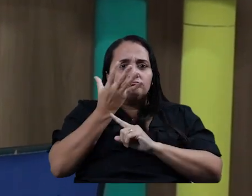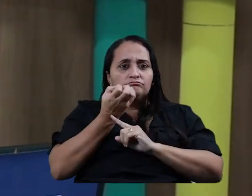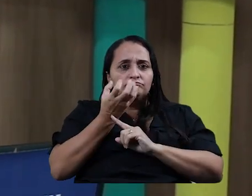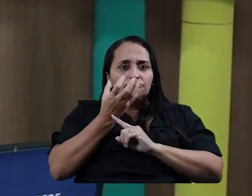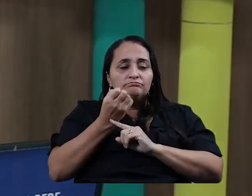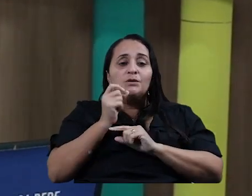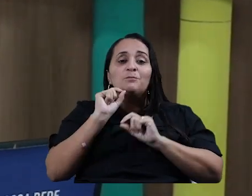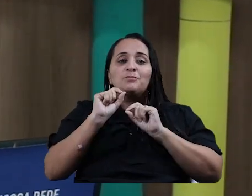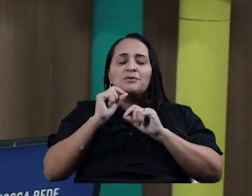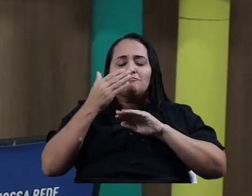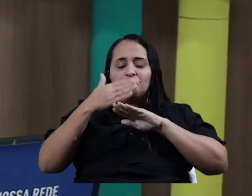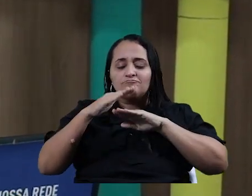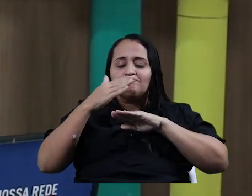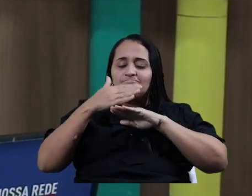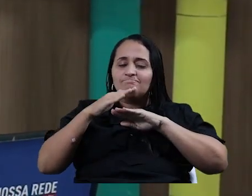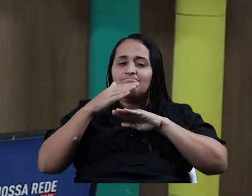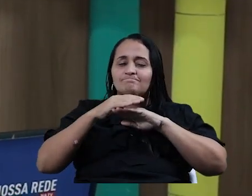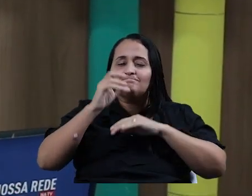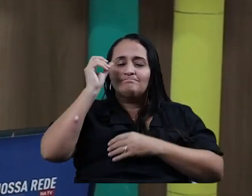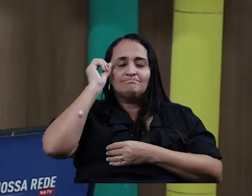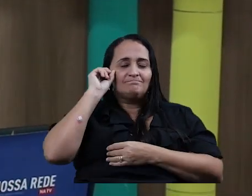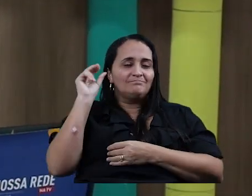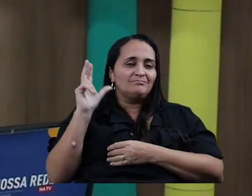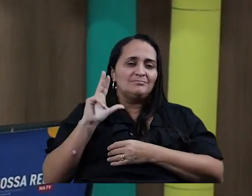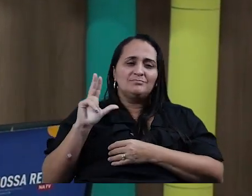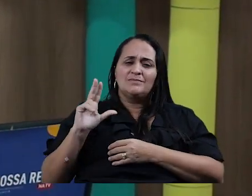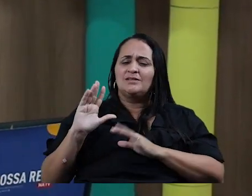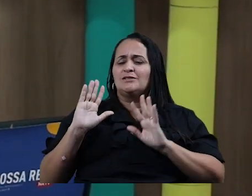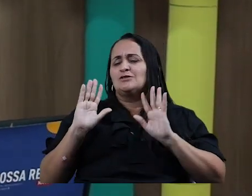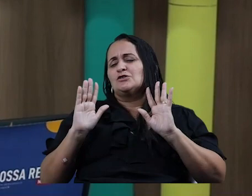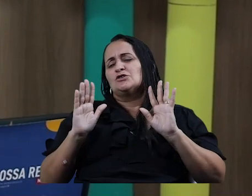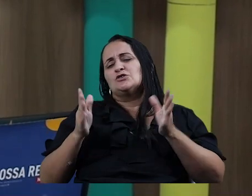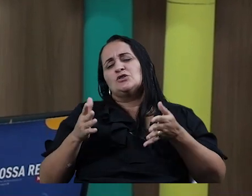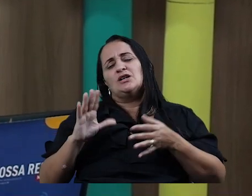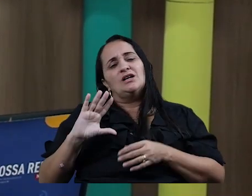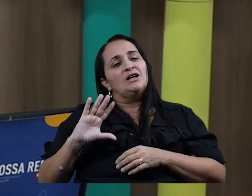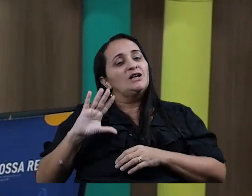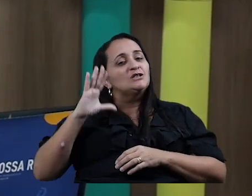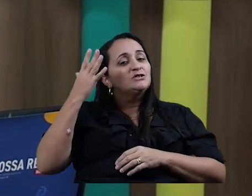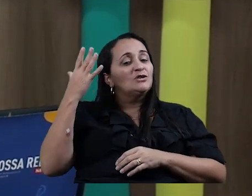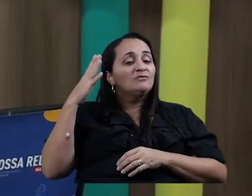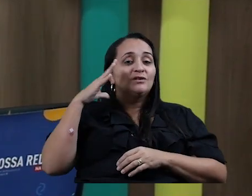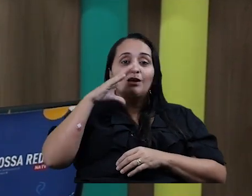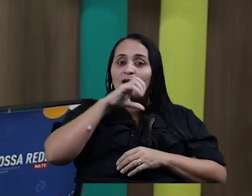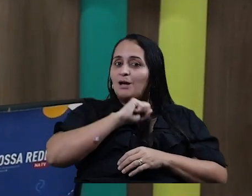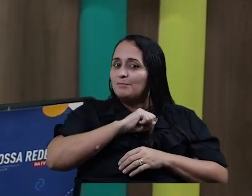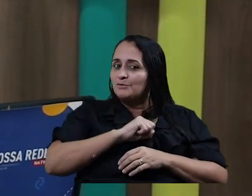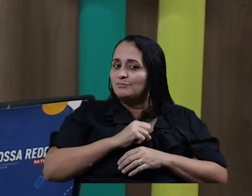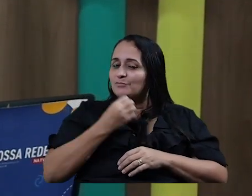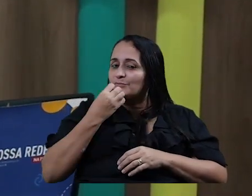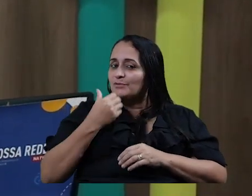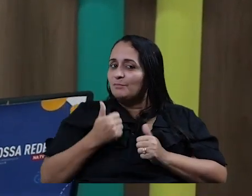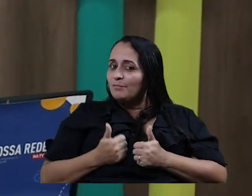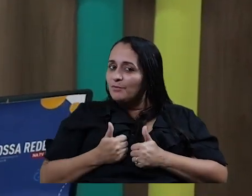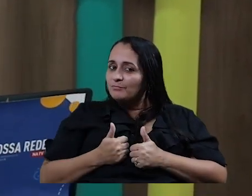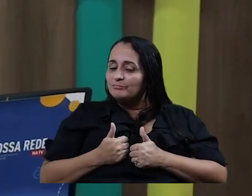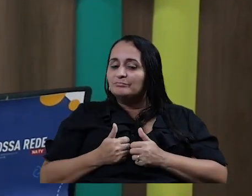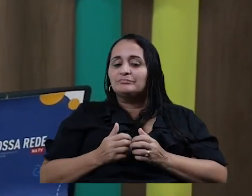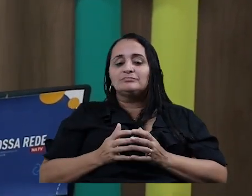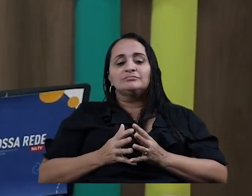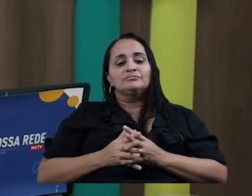Quanto mais a gente treina, mais esperto a gente fica, a gente resolve as questões na velocidade da luz, tá bom?